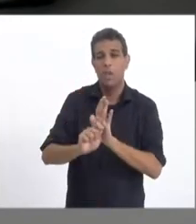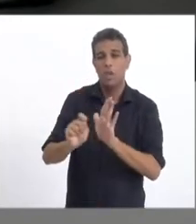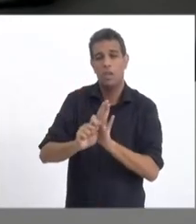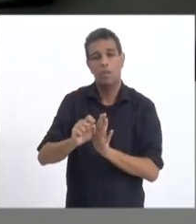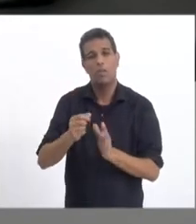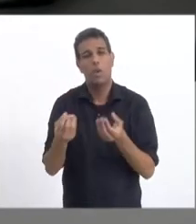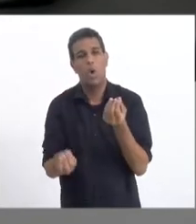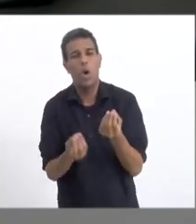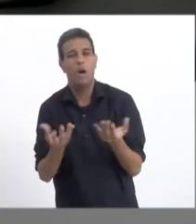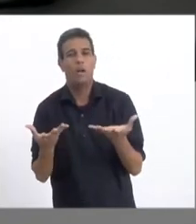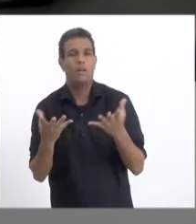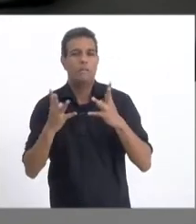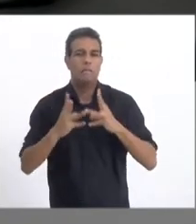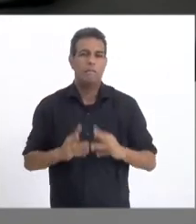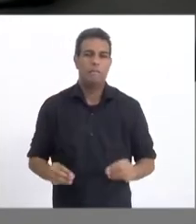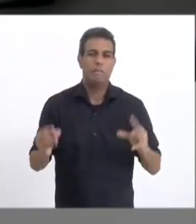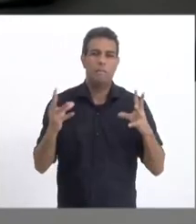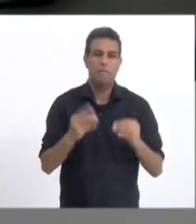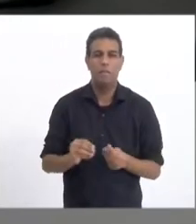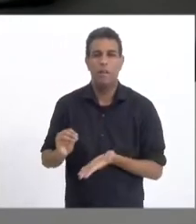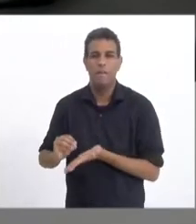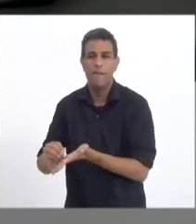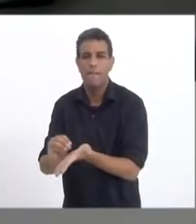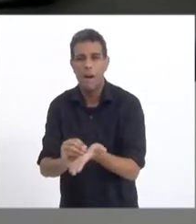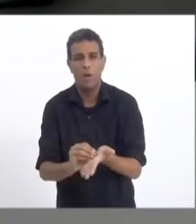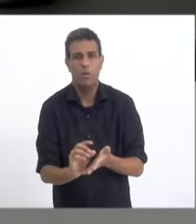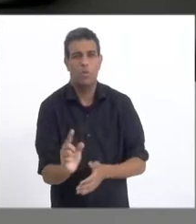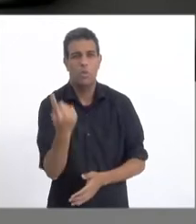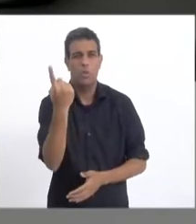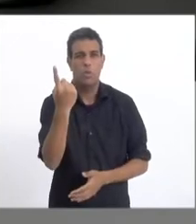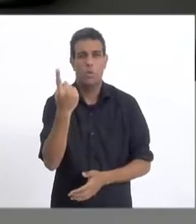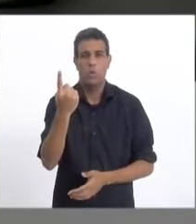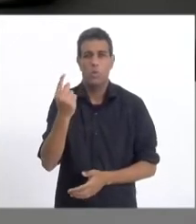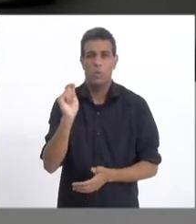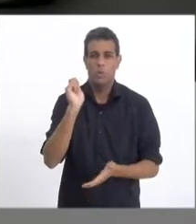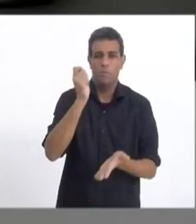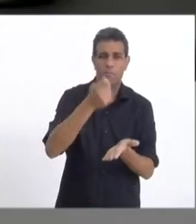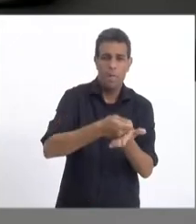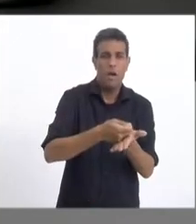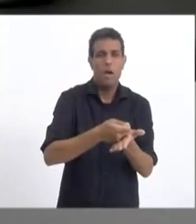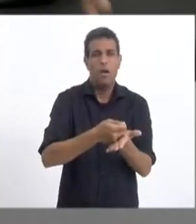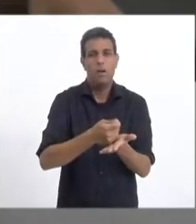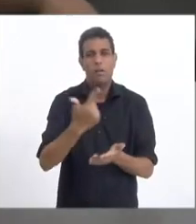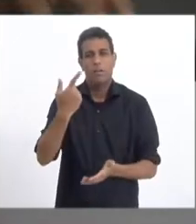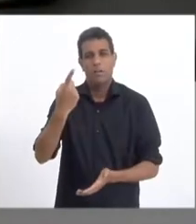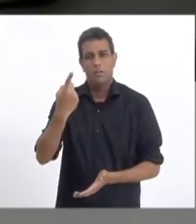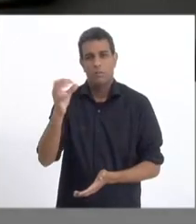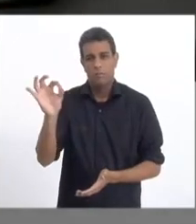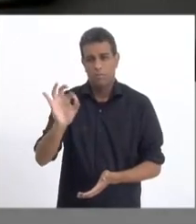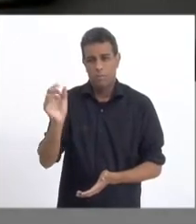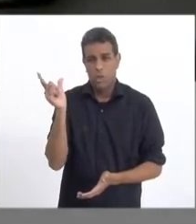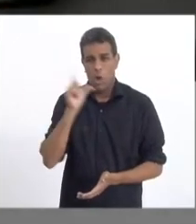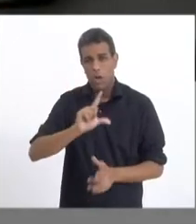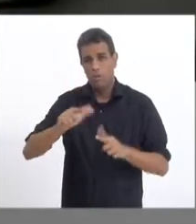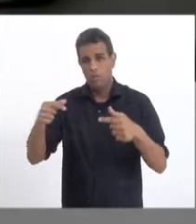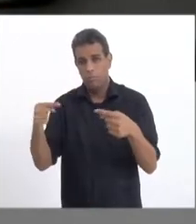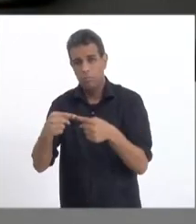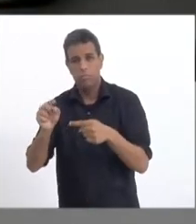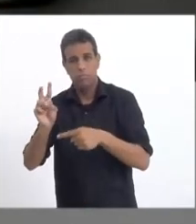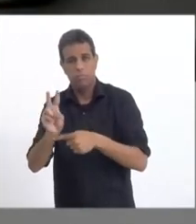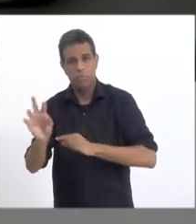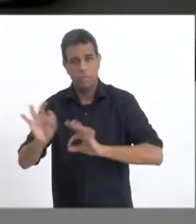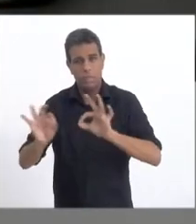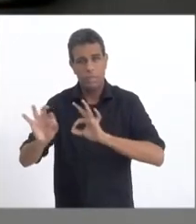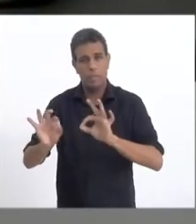aponta como a discrepância de investimento. $1 para prevenção, enquanto $10 em relação à questão do